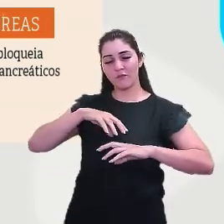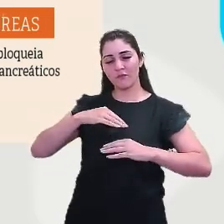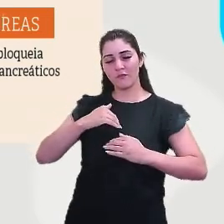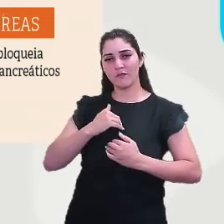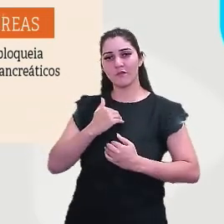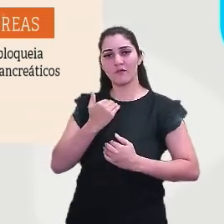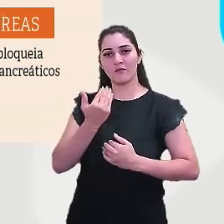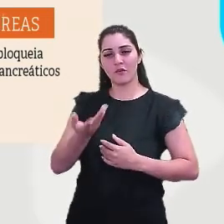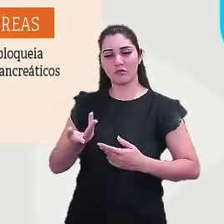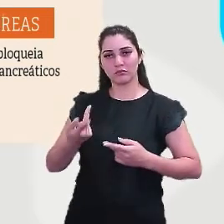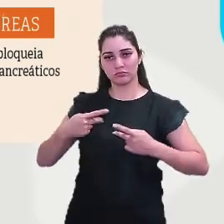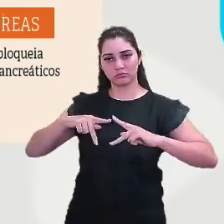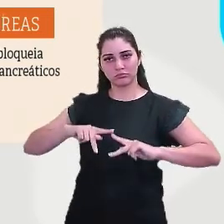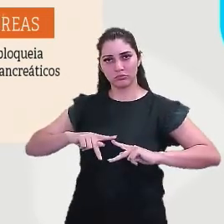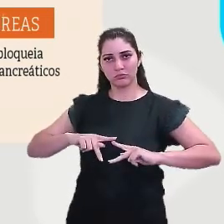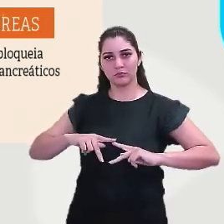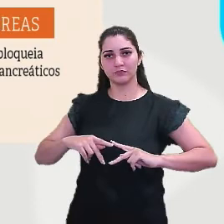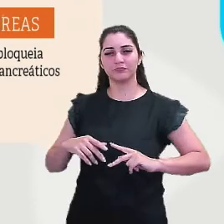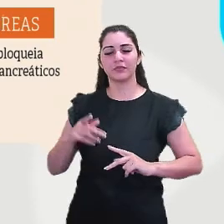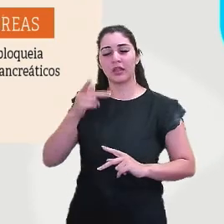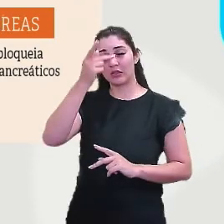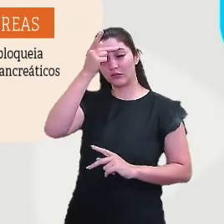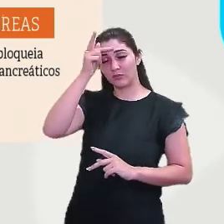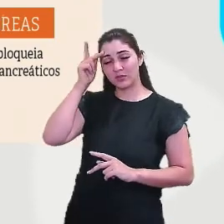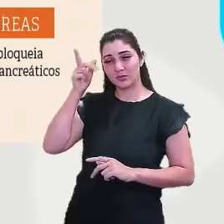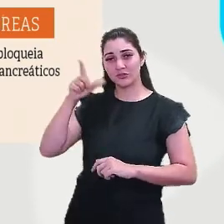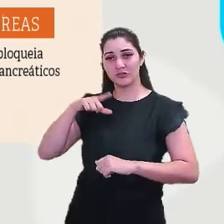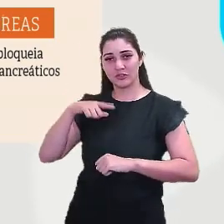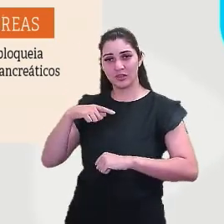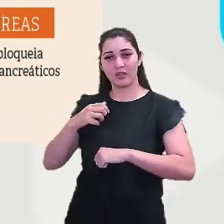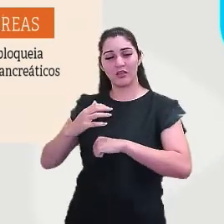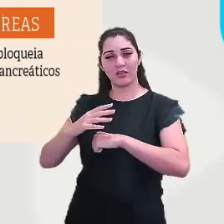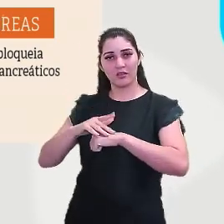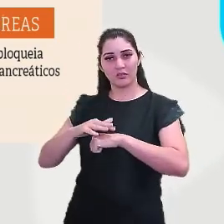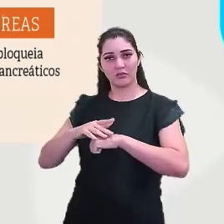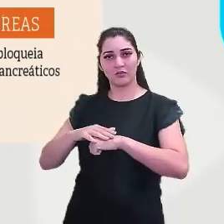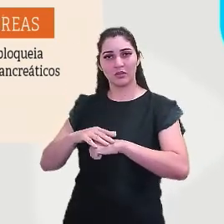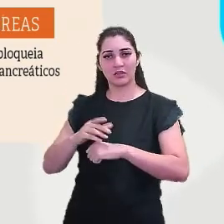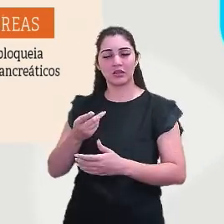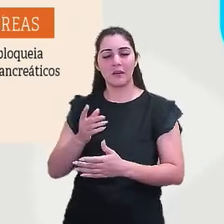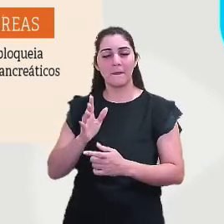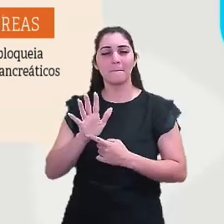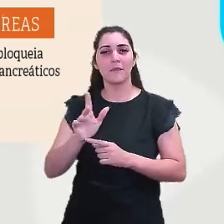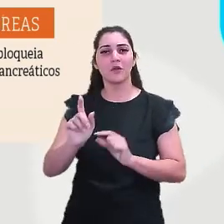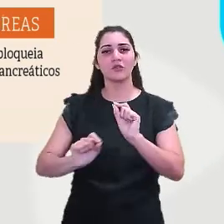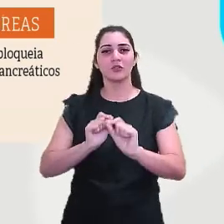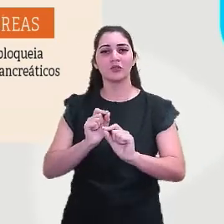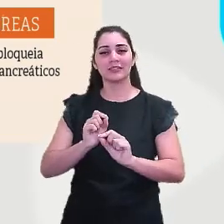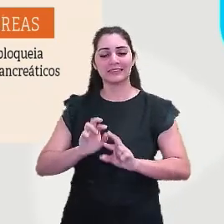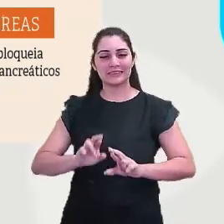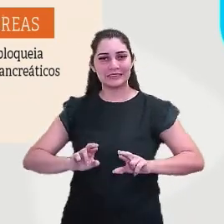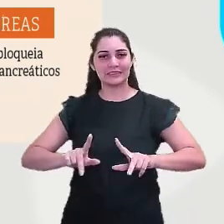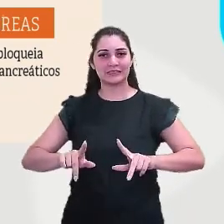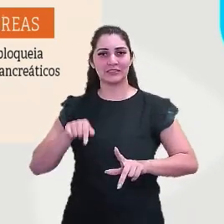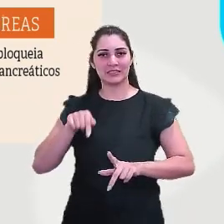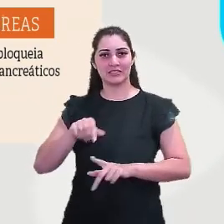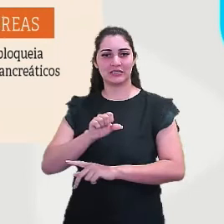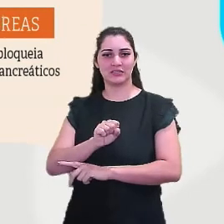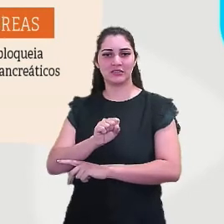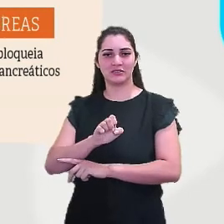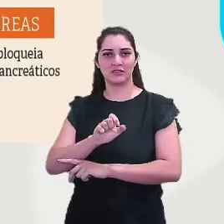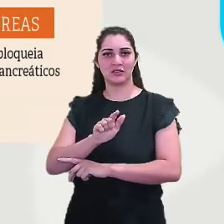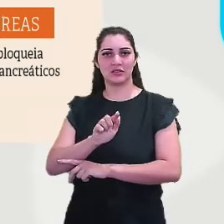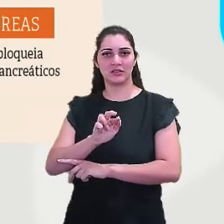com fibrose císticas, guarda essa informação, apresentam alterações na produção dessas secreções, que podem ser